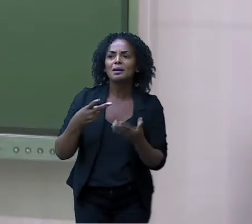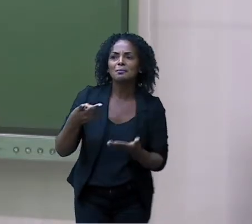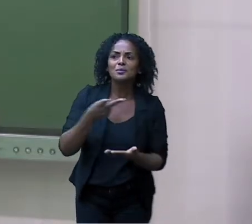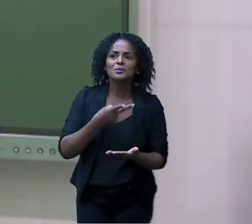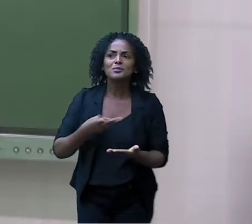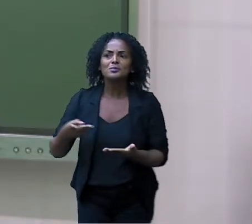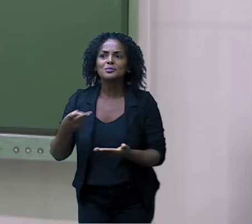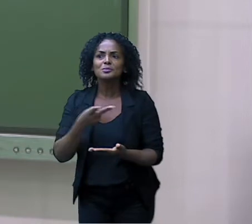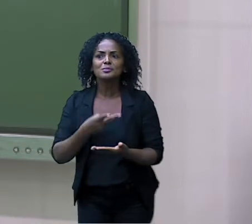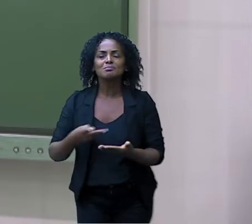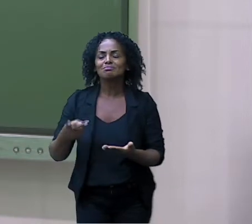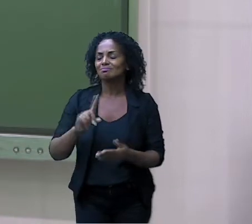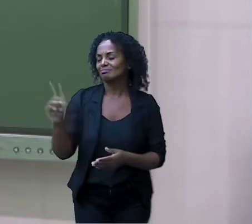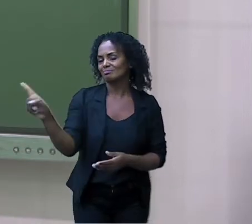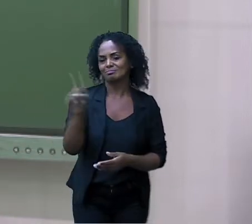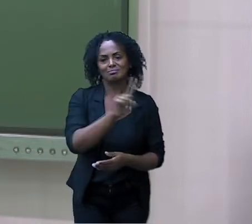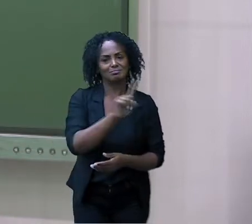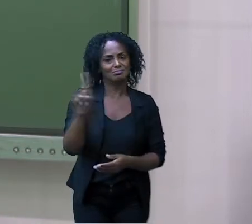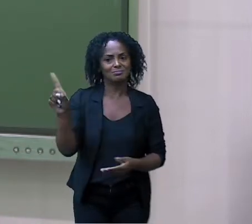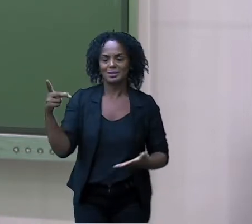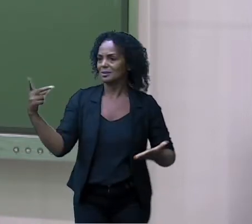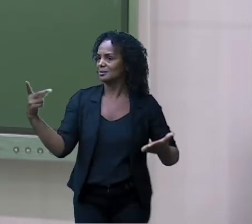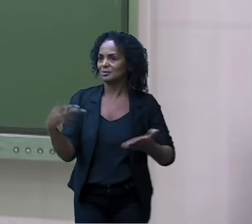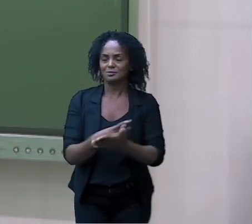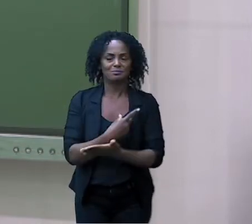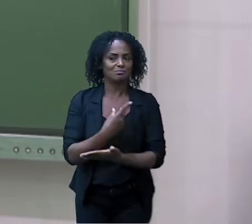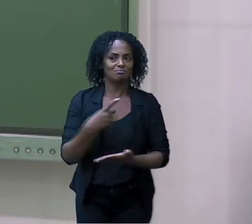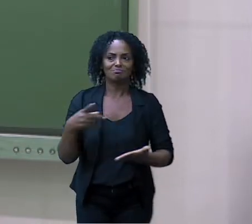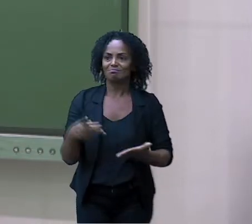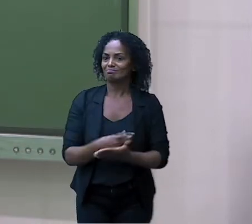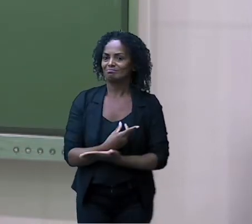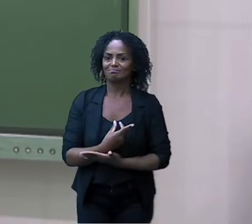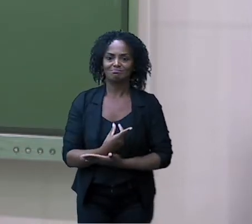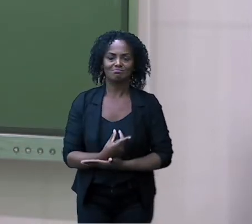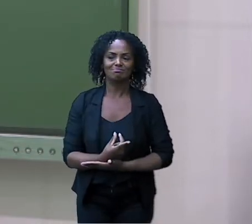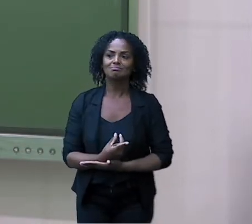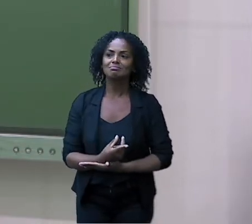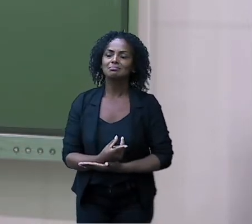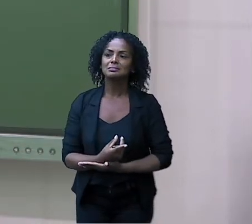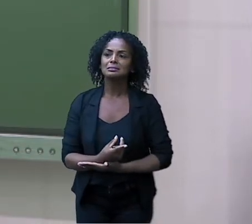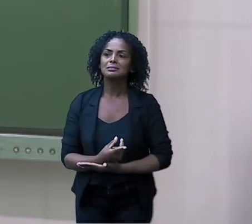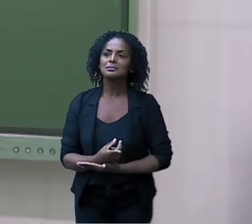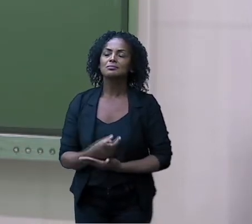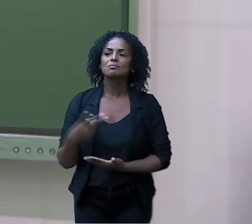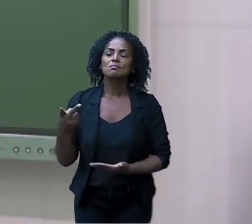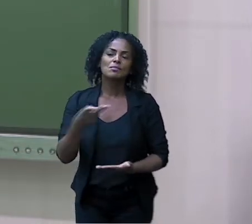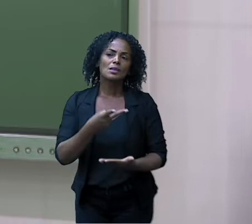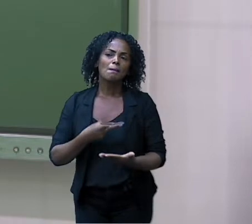Calma. Não, você já abriu esses dois aí, agora eu não me lembro.